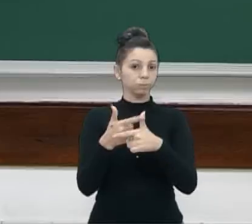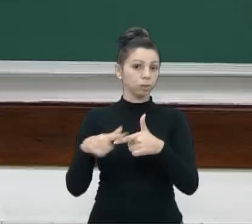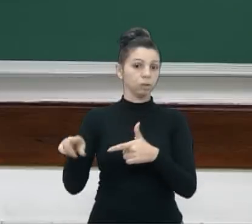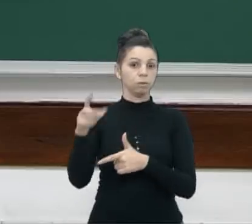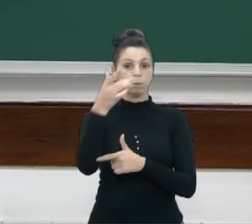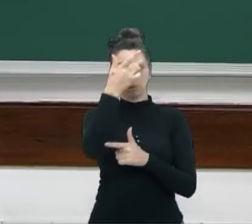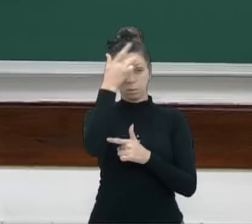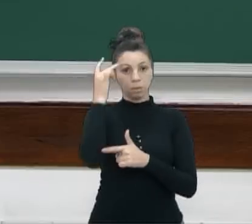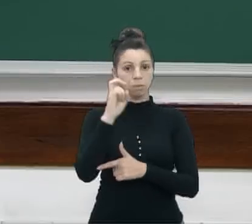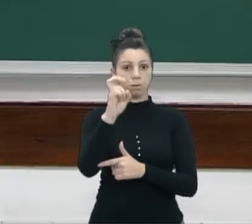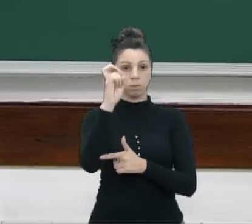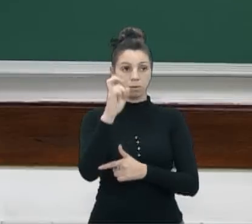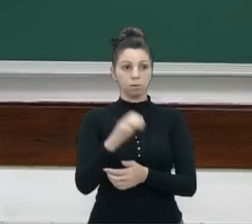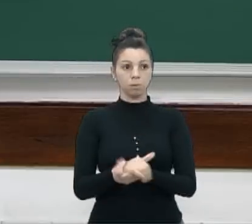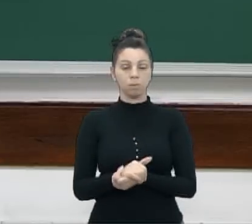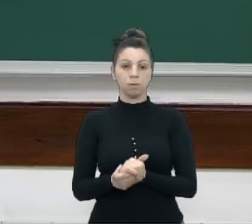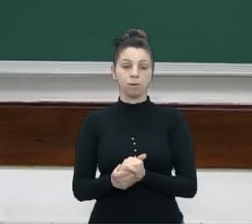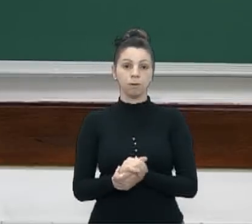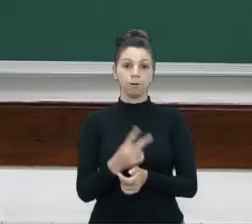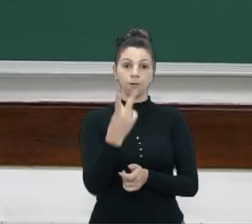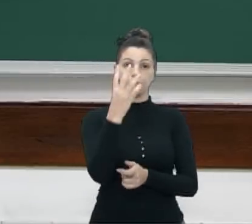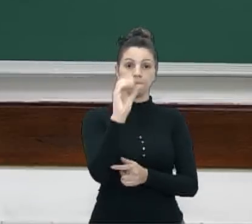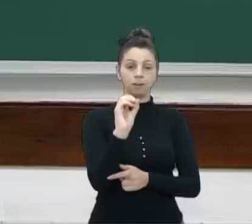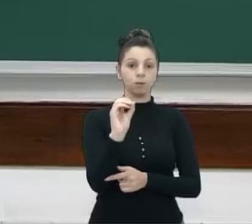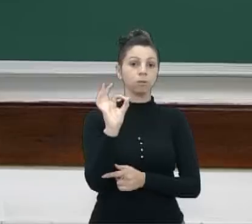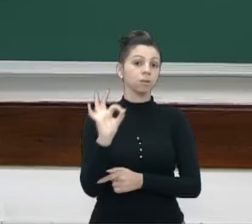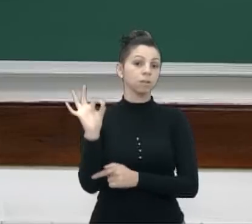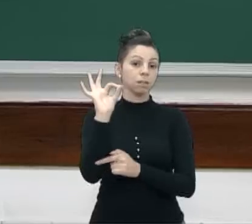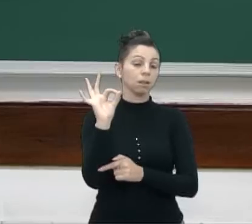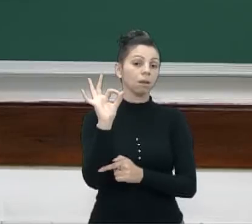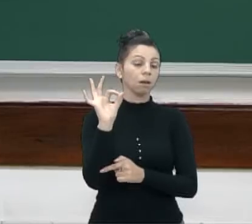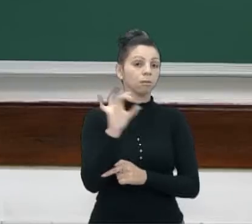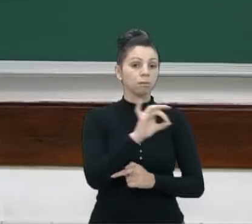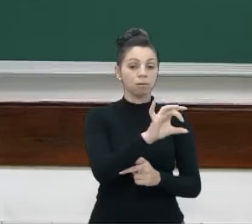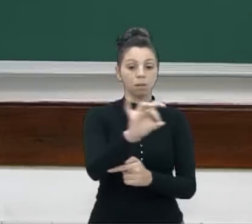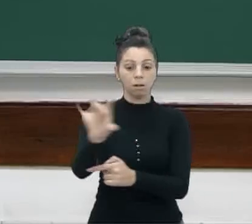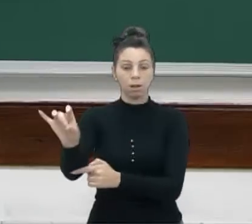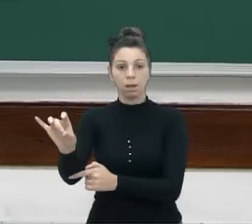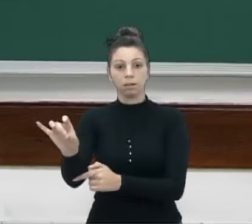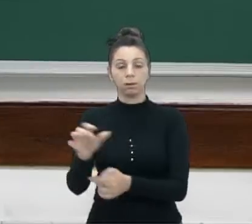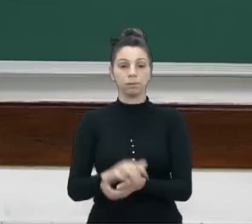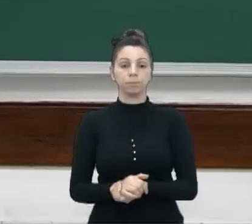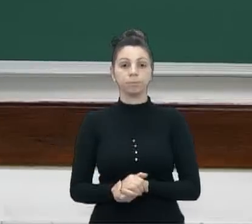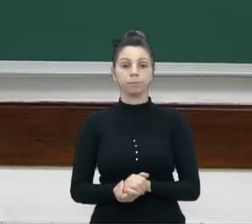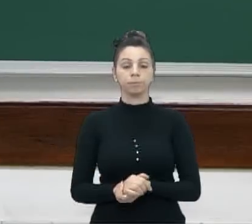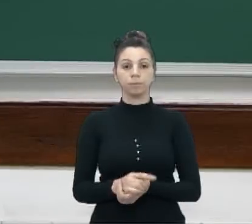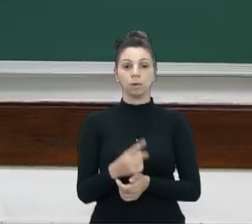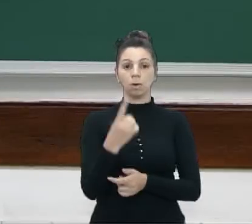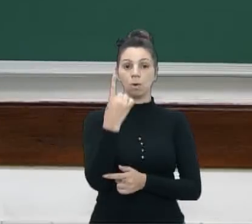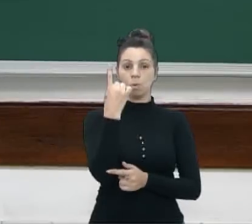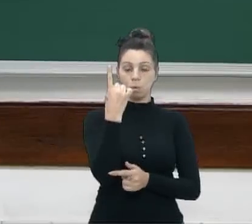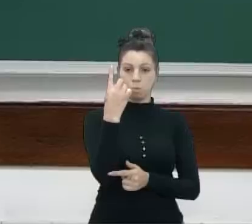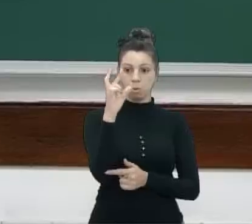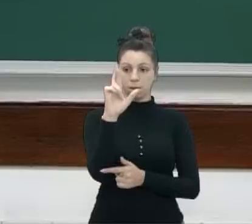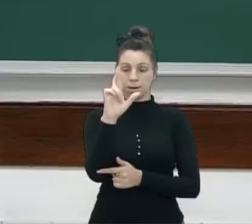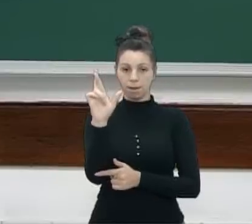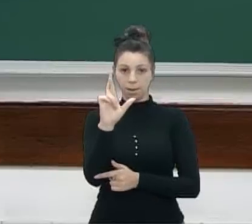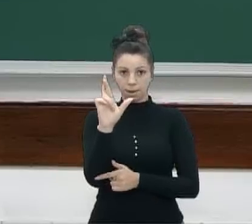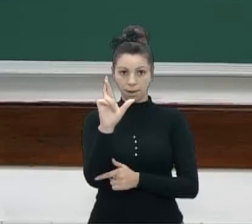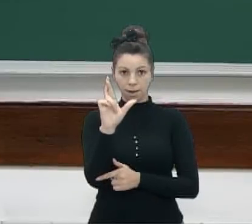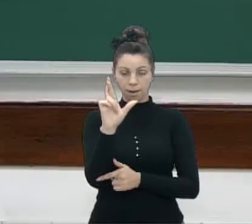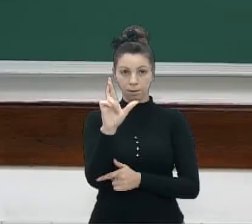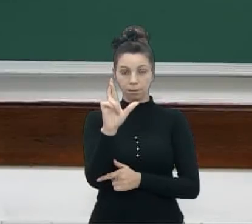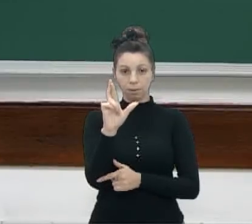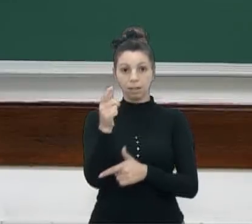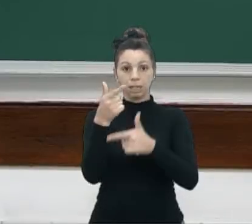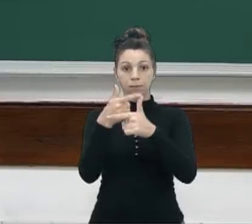vai ficar 20 centavos para cada um. Muito bem. Então, quer dizer que R$1 dividido para